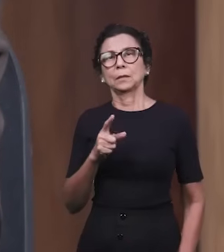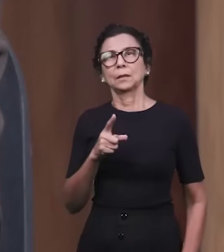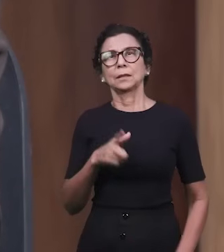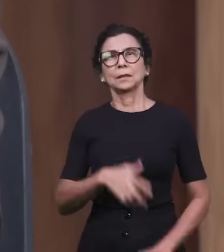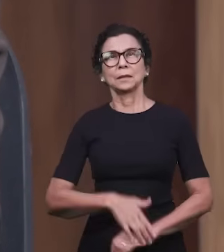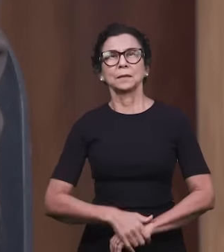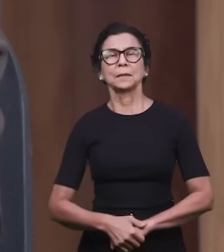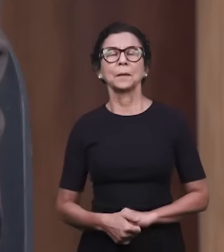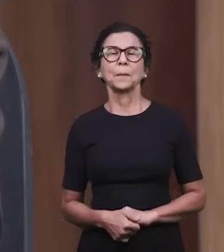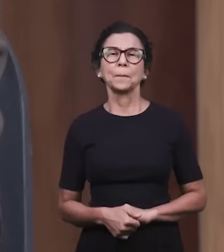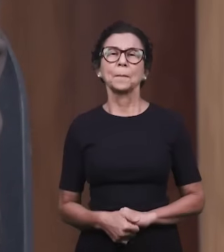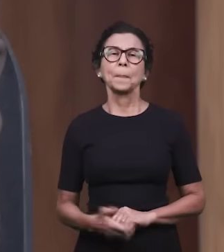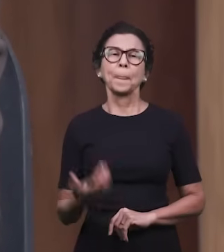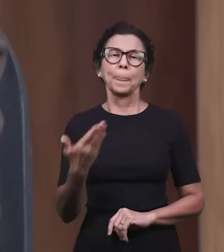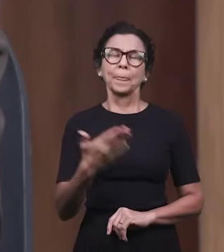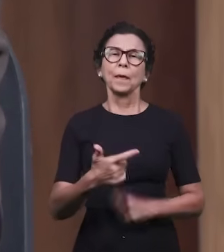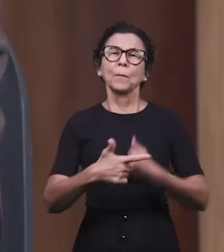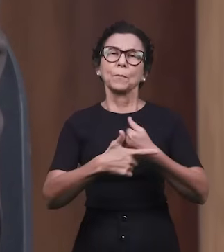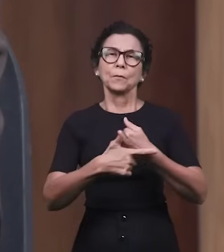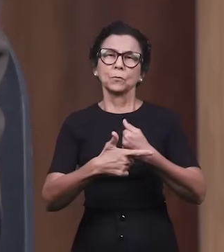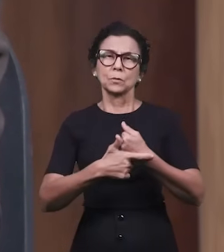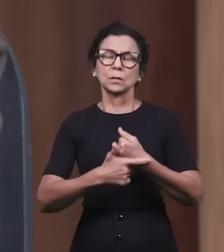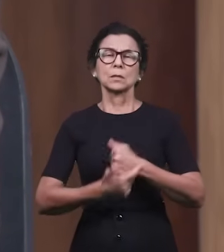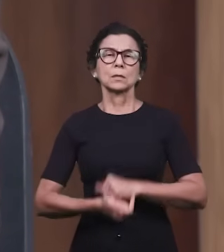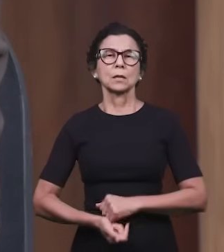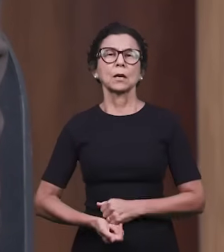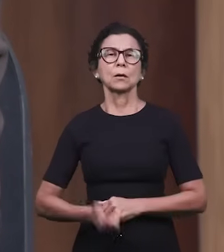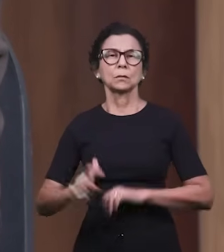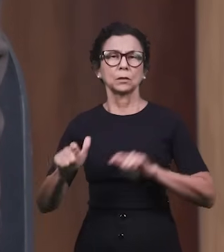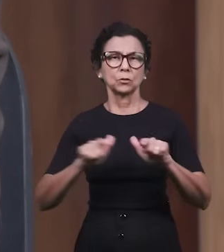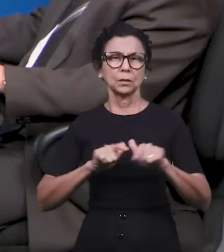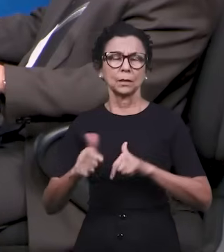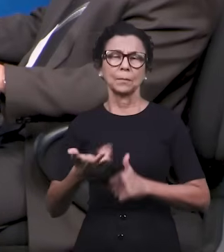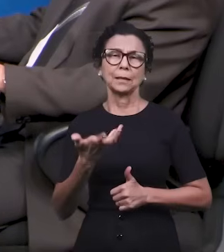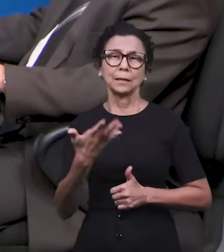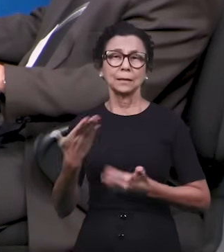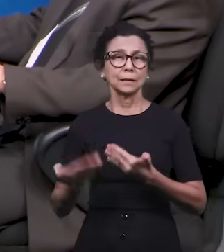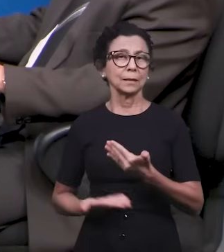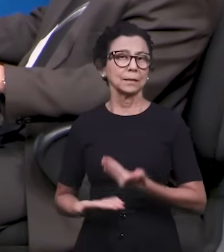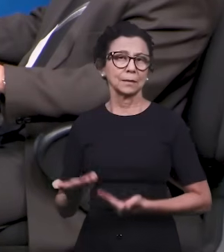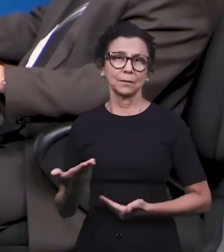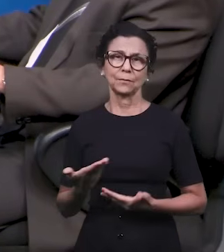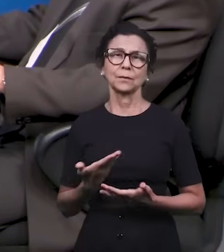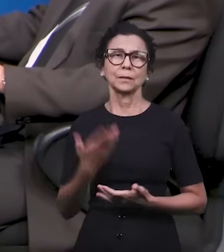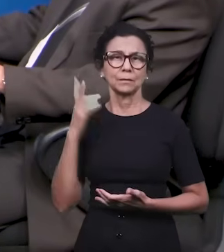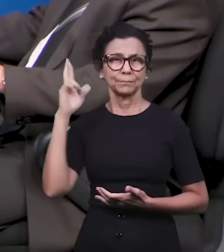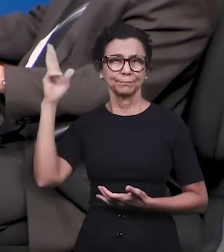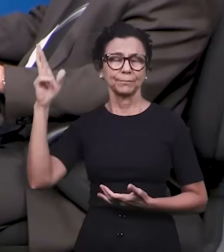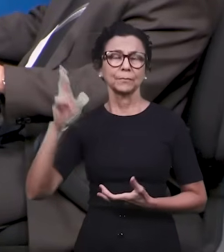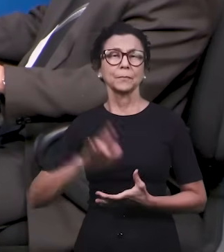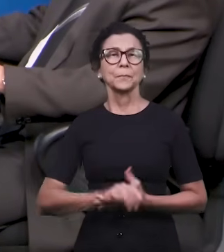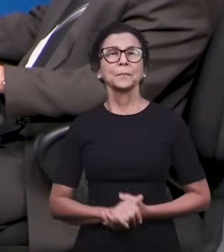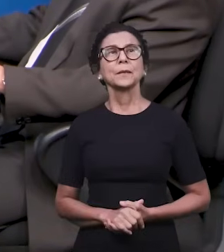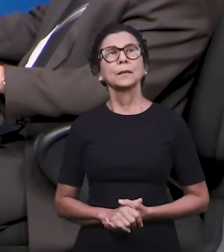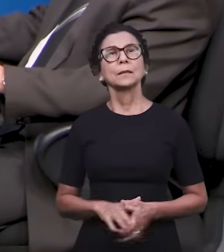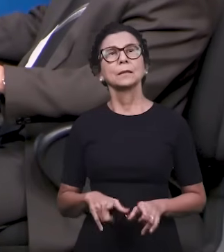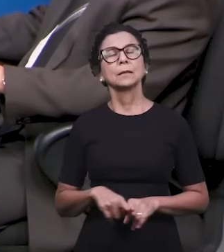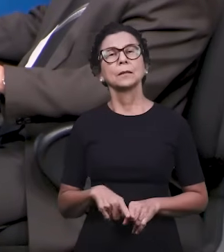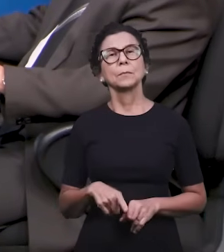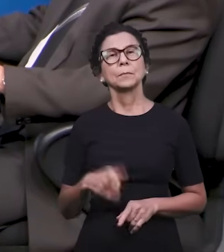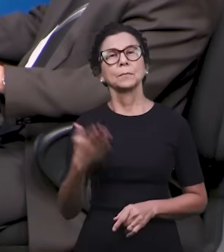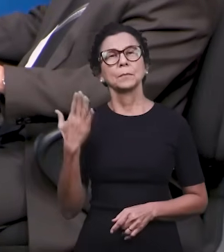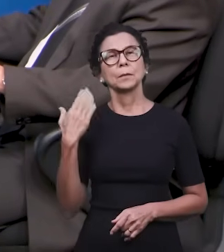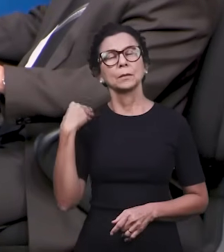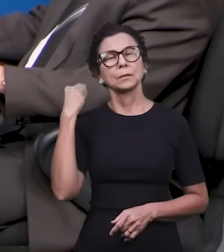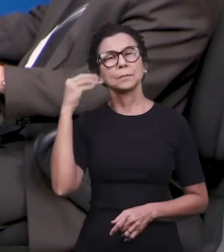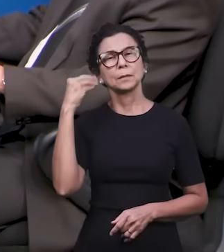né? Ou seja, alguém que está disposto a servir, né? Eu me lembro de uma experiência, logo assim que eu fui levantado como